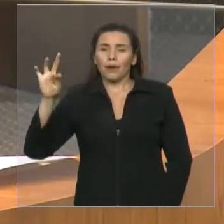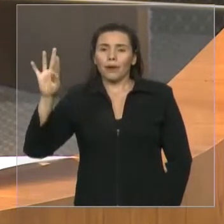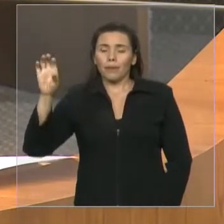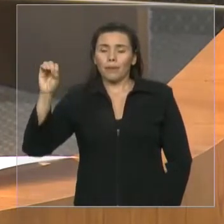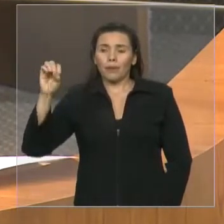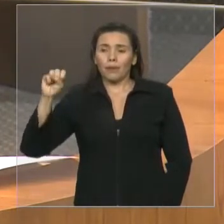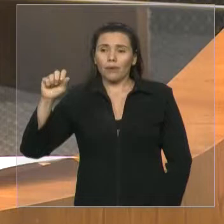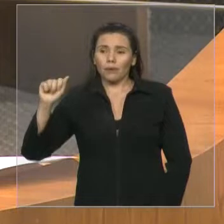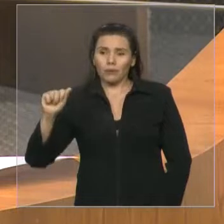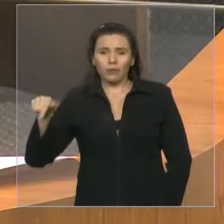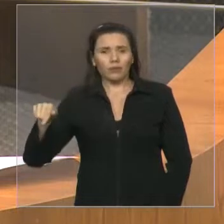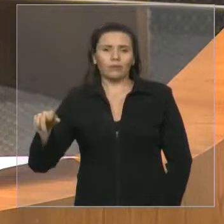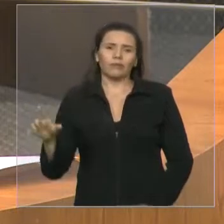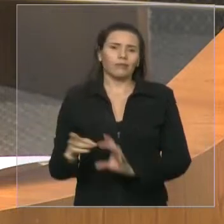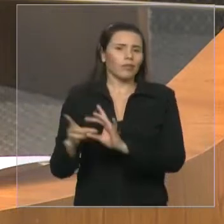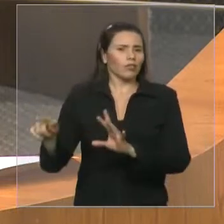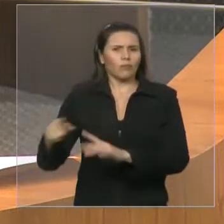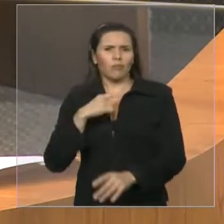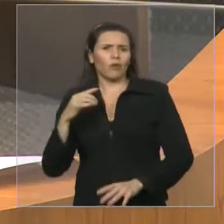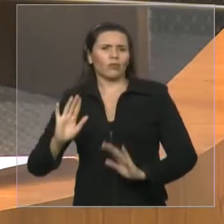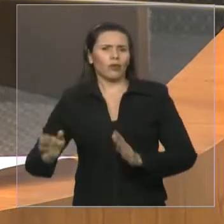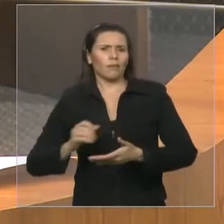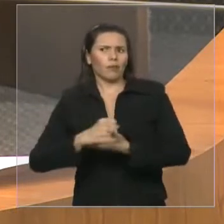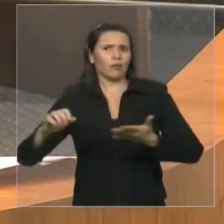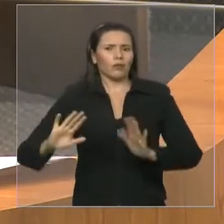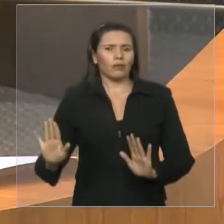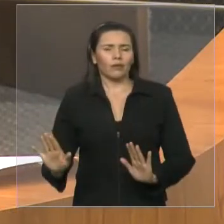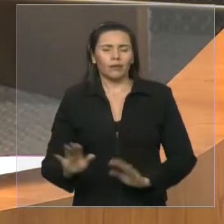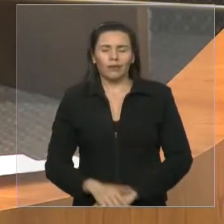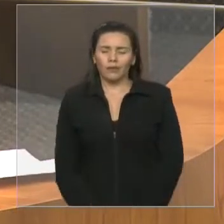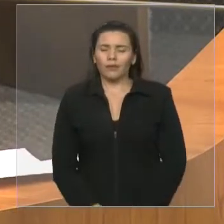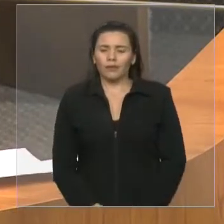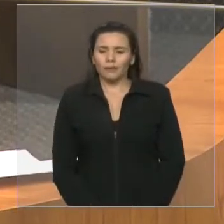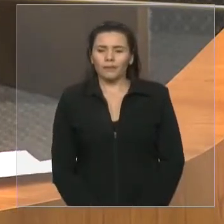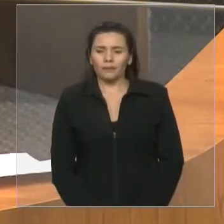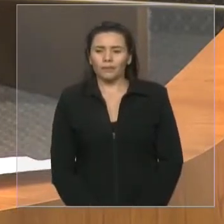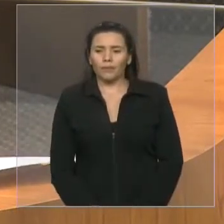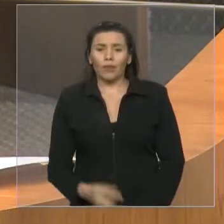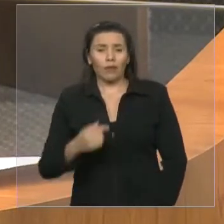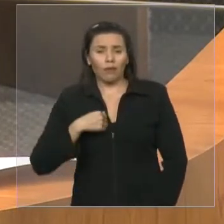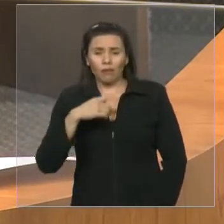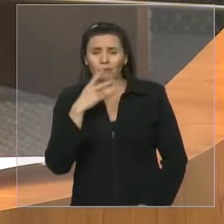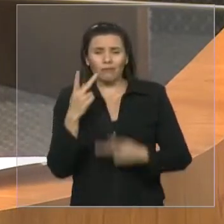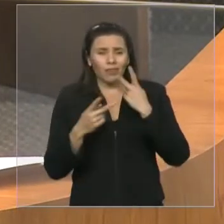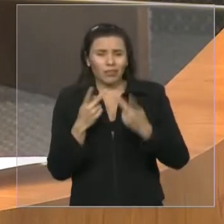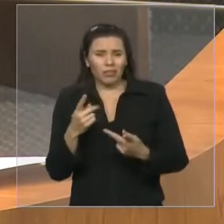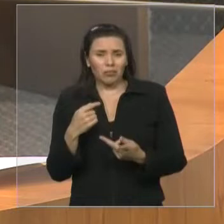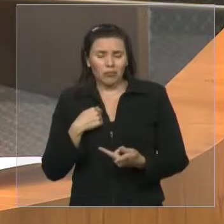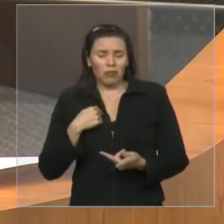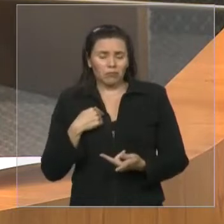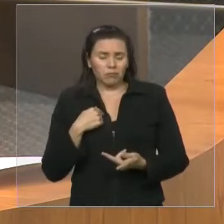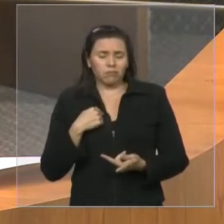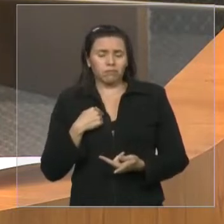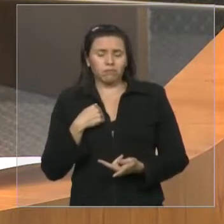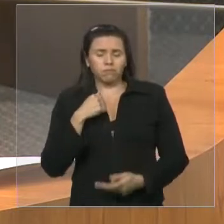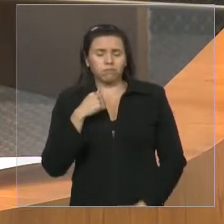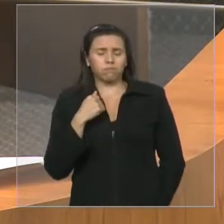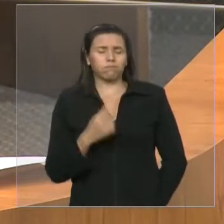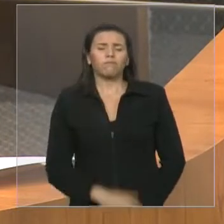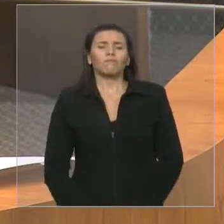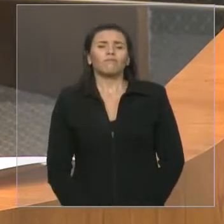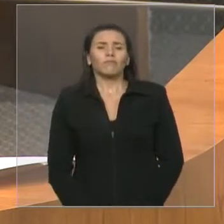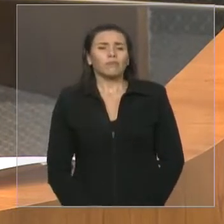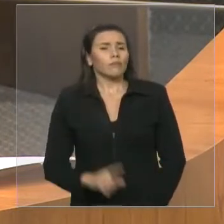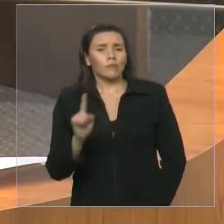interesses? Eu não sou eu que estou dizendo, está aqui. Leia o artigo 3, deputado. Que interessem ao